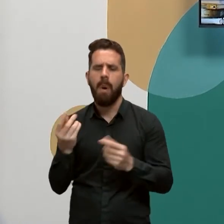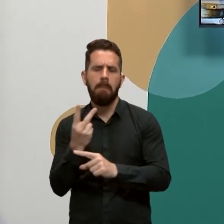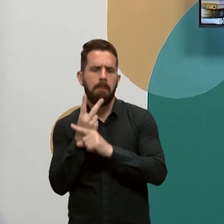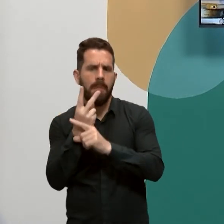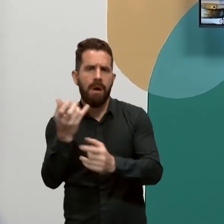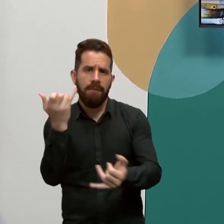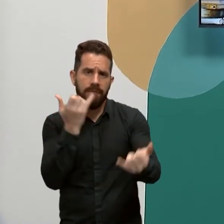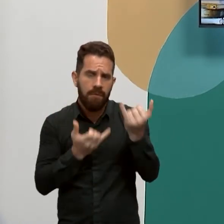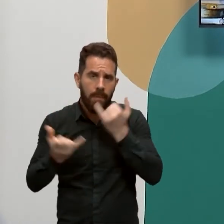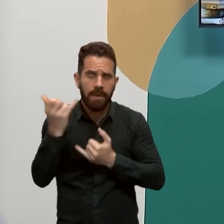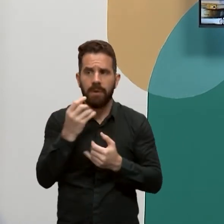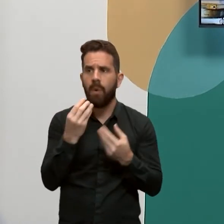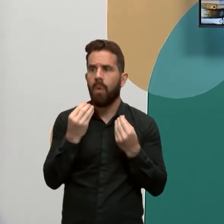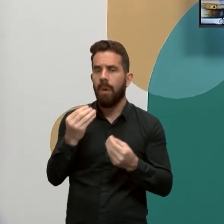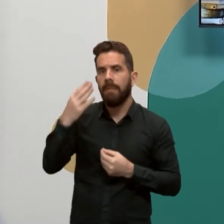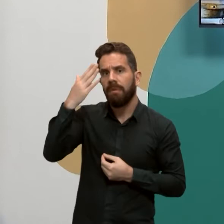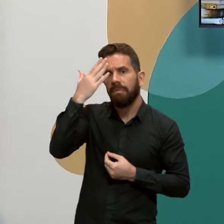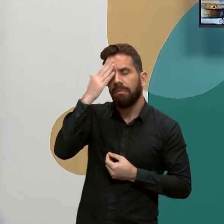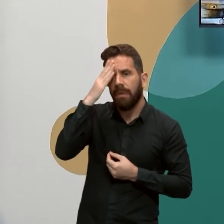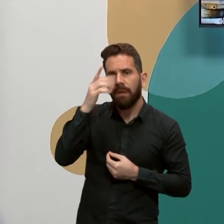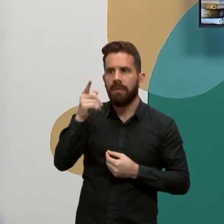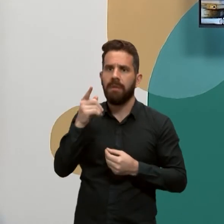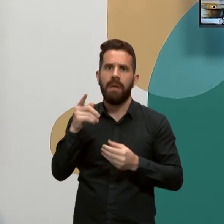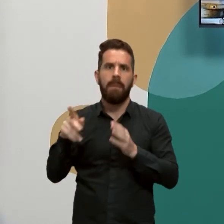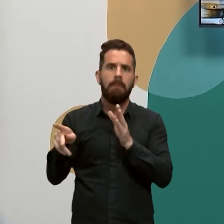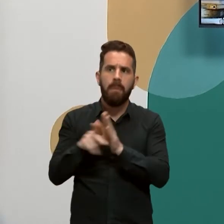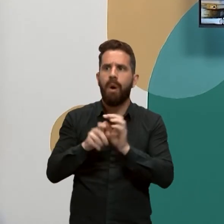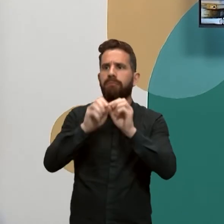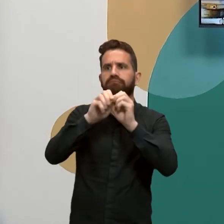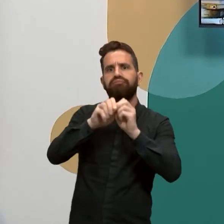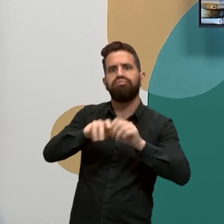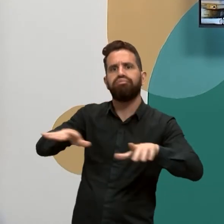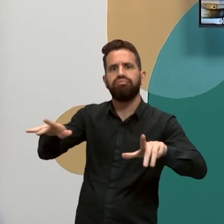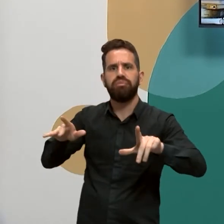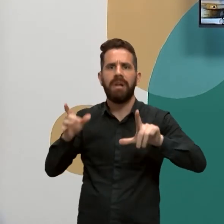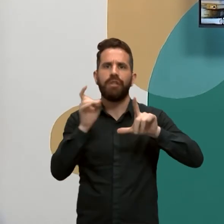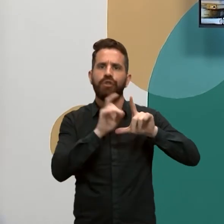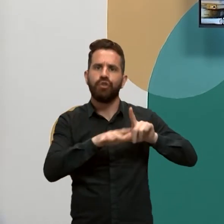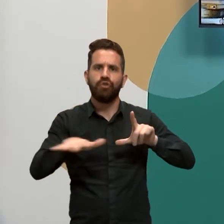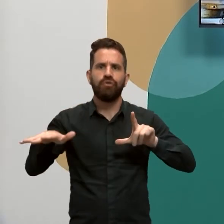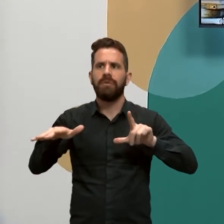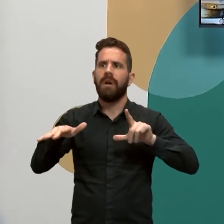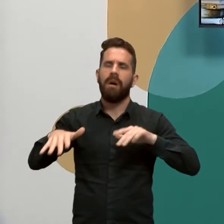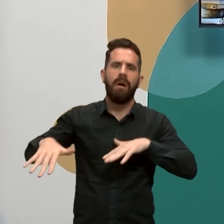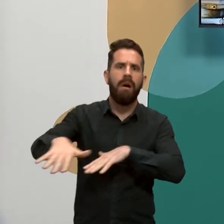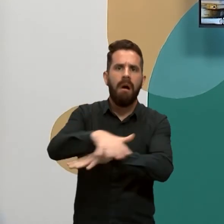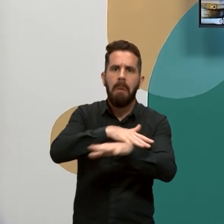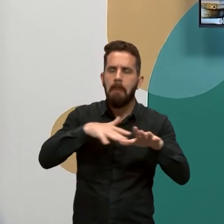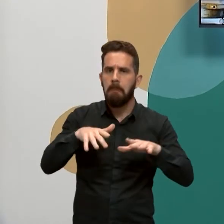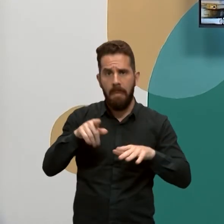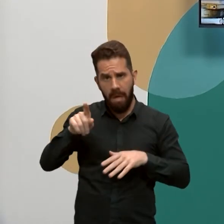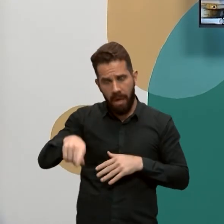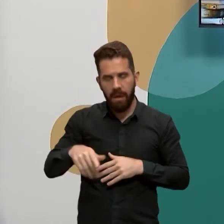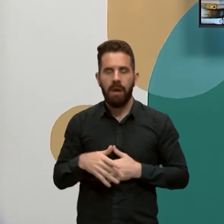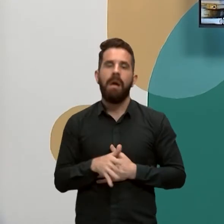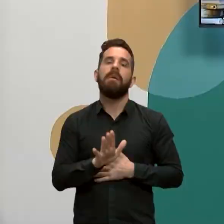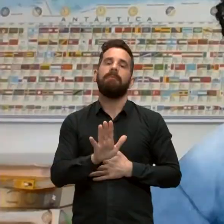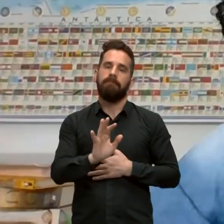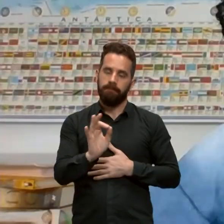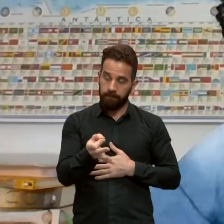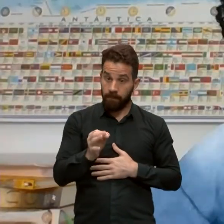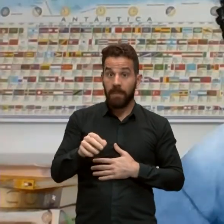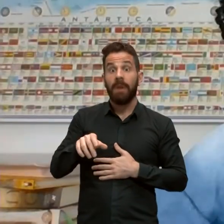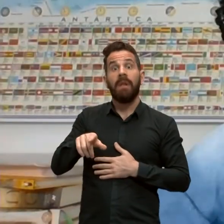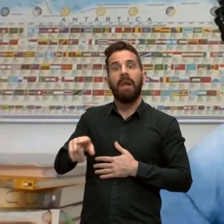como entender a produção de informações no meio digital, é isso? Isso, não só no meio digital,